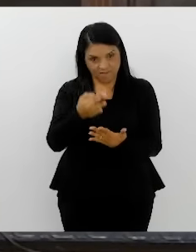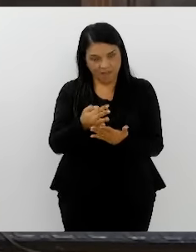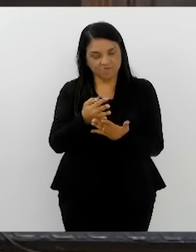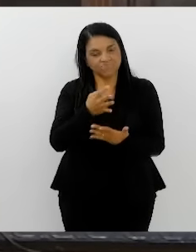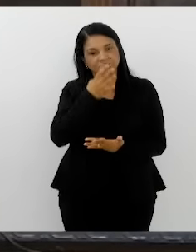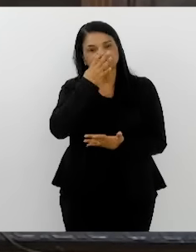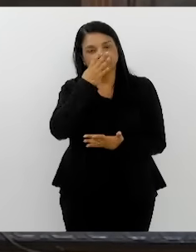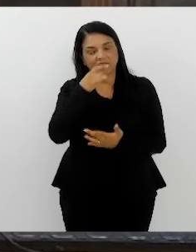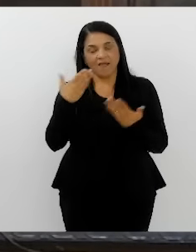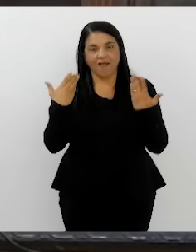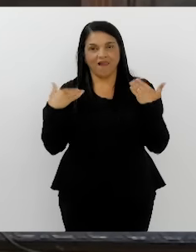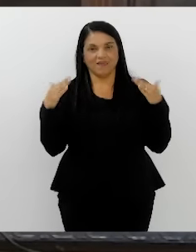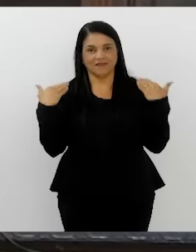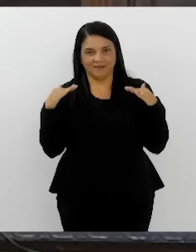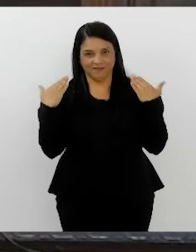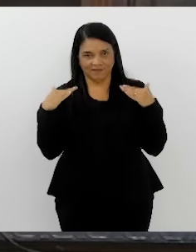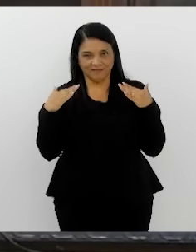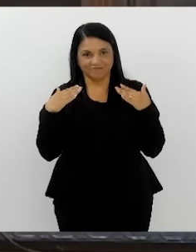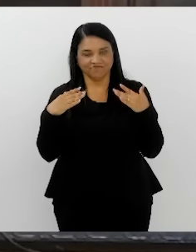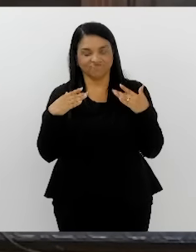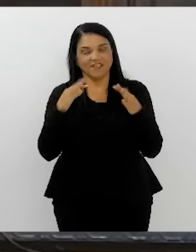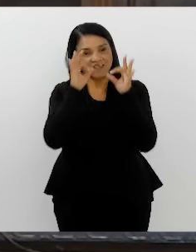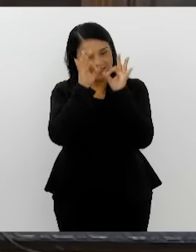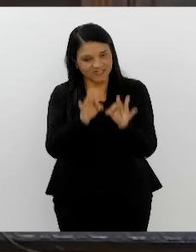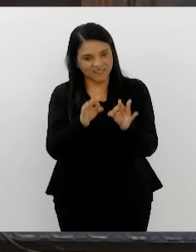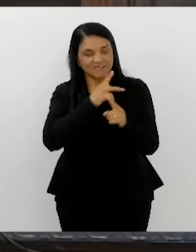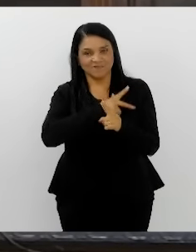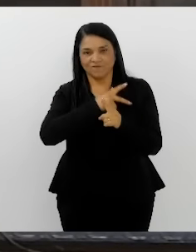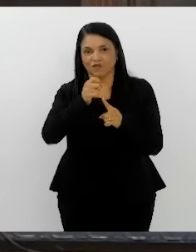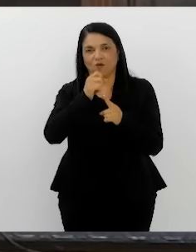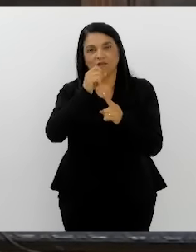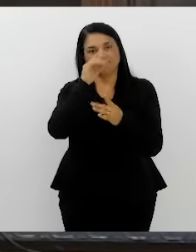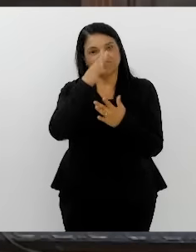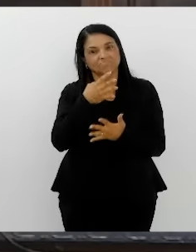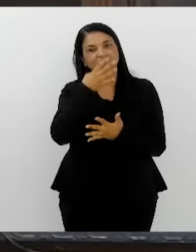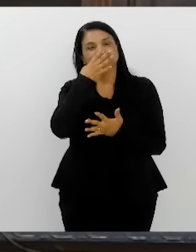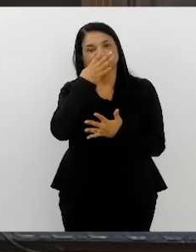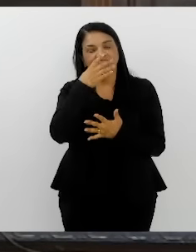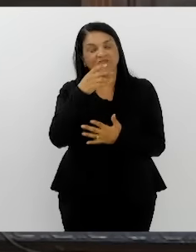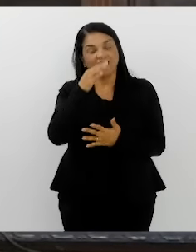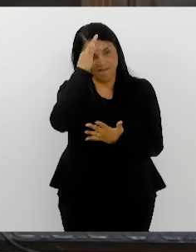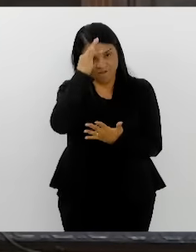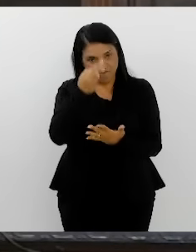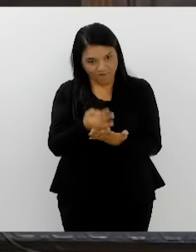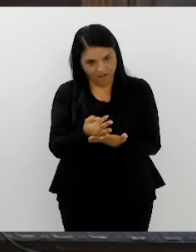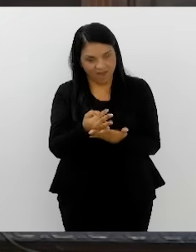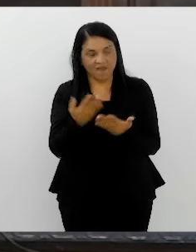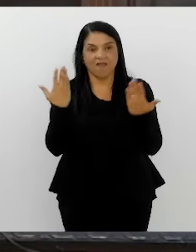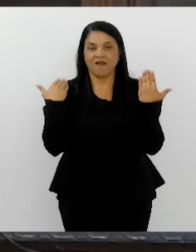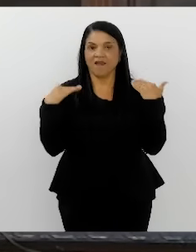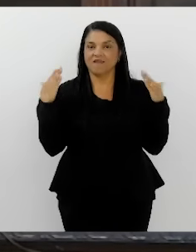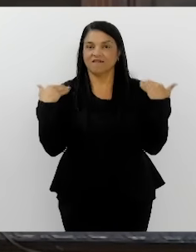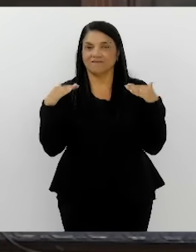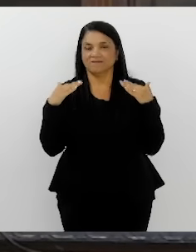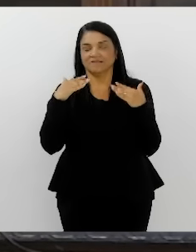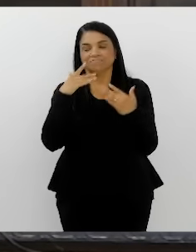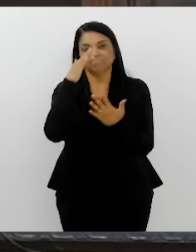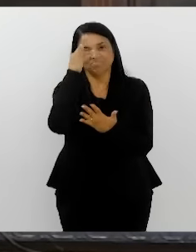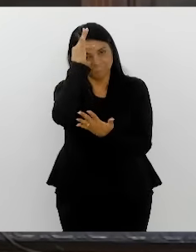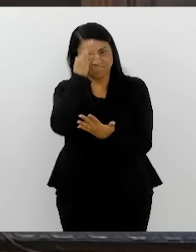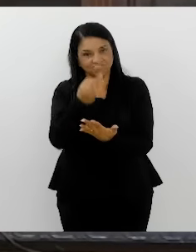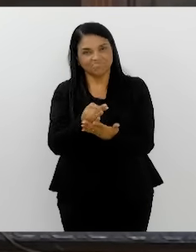sua alegria e a sua certeza da vitória. Fé, alegria e certeza da vitória. Isso. E eu